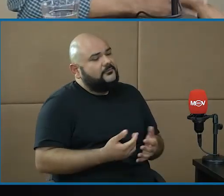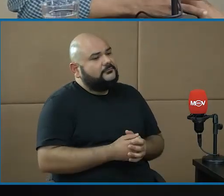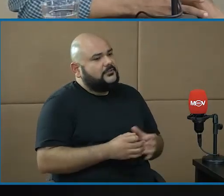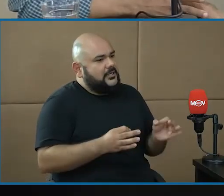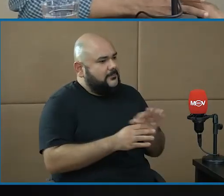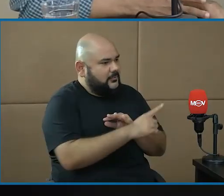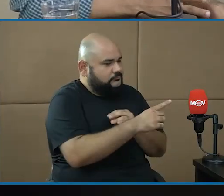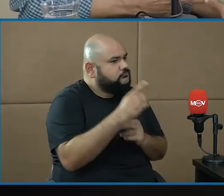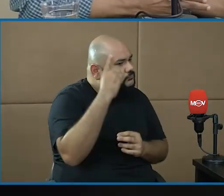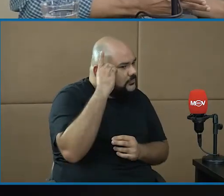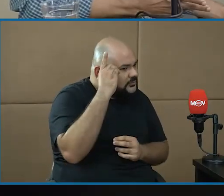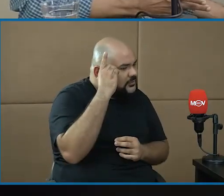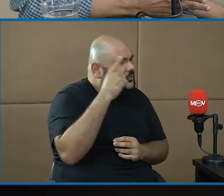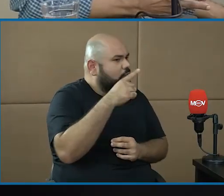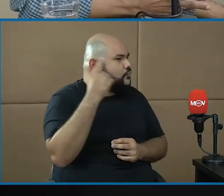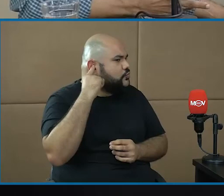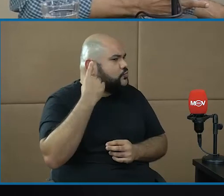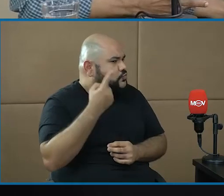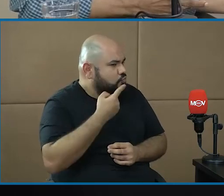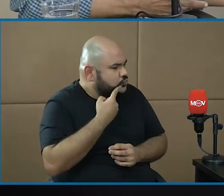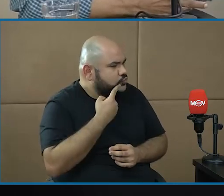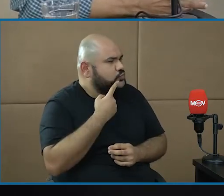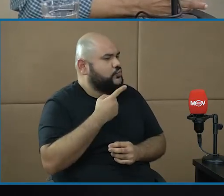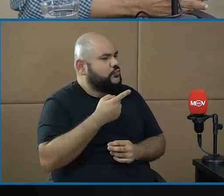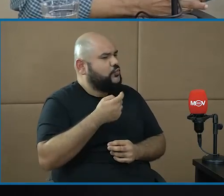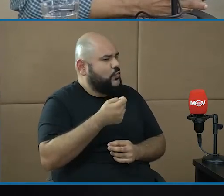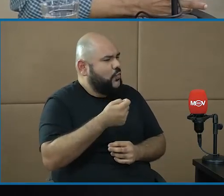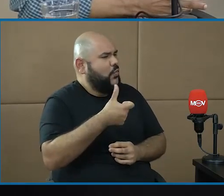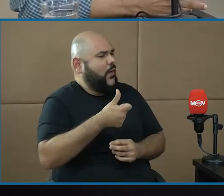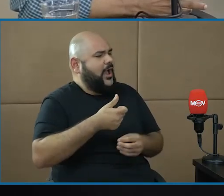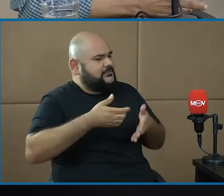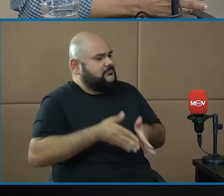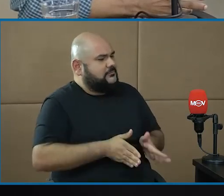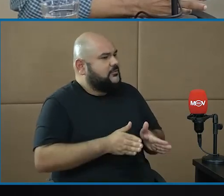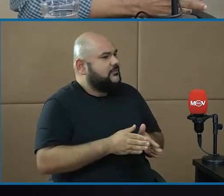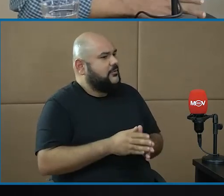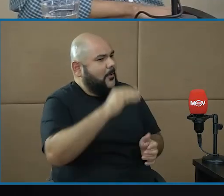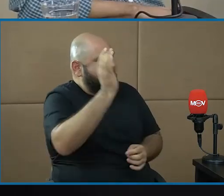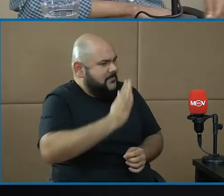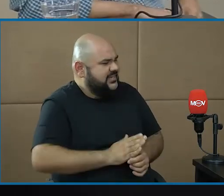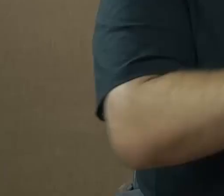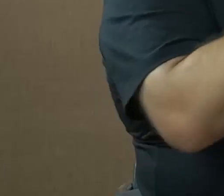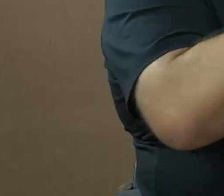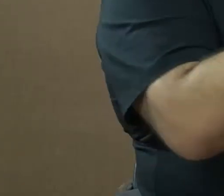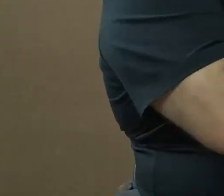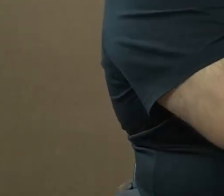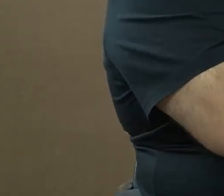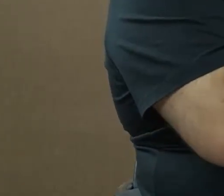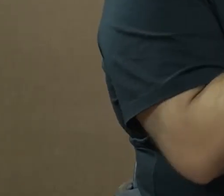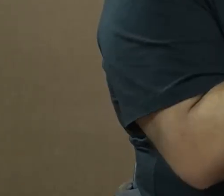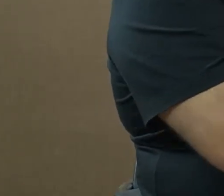é surdo, quase que de nascença, e dando as suas impressões. O Brasil é preconceituoso?